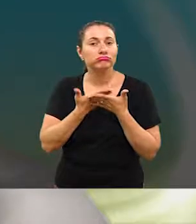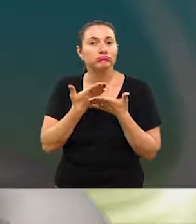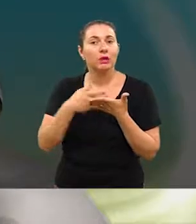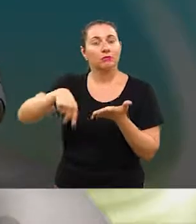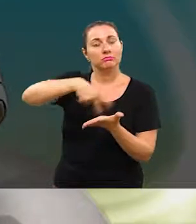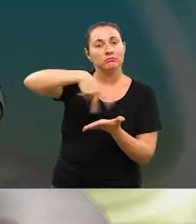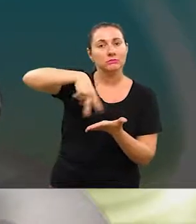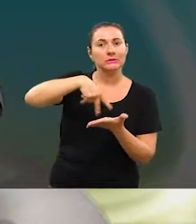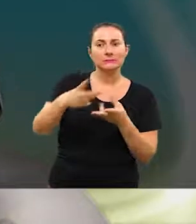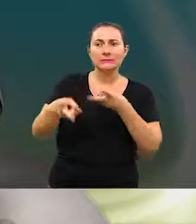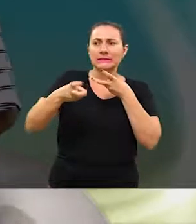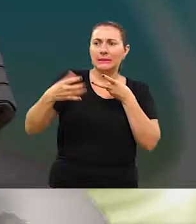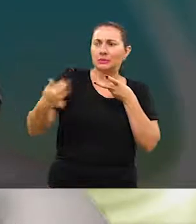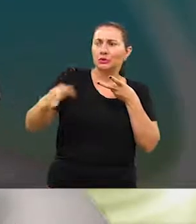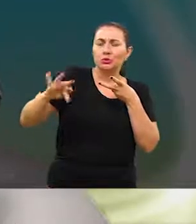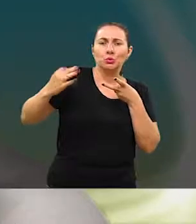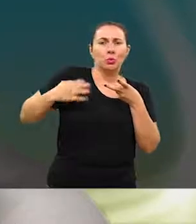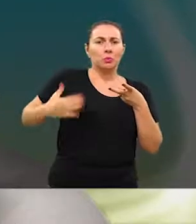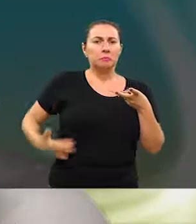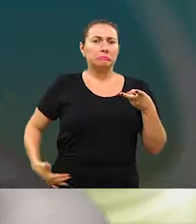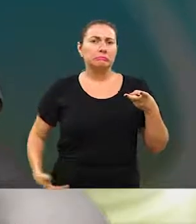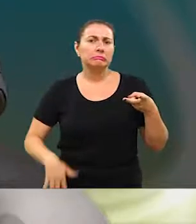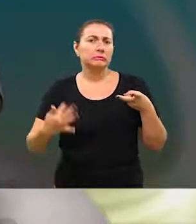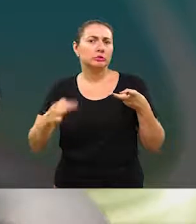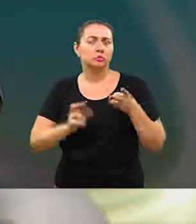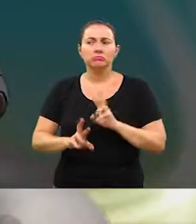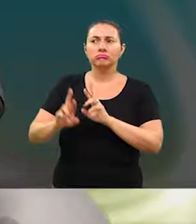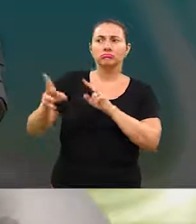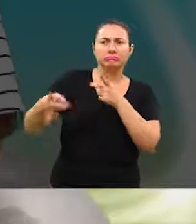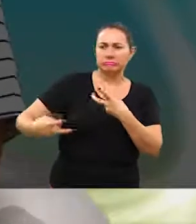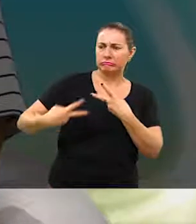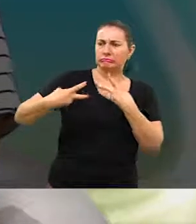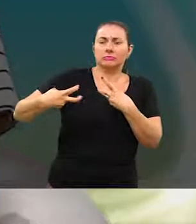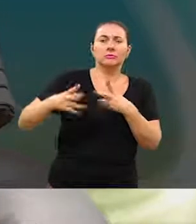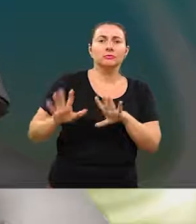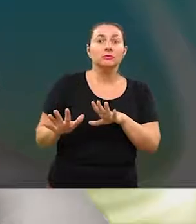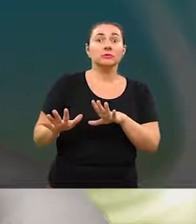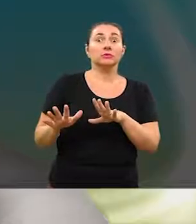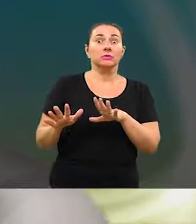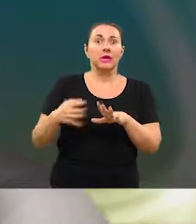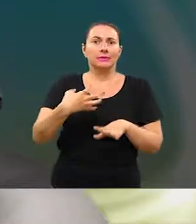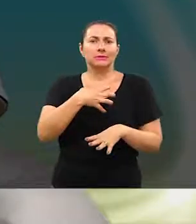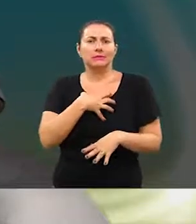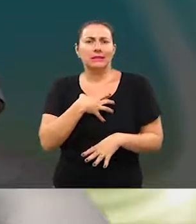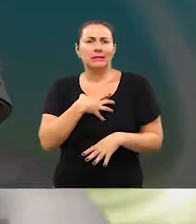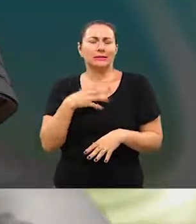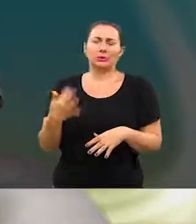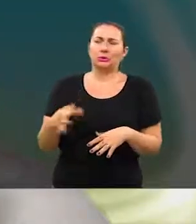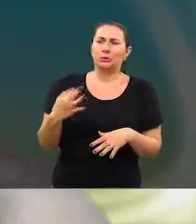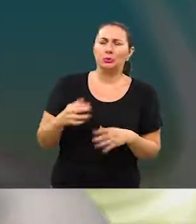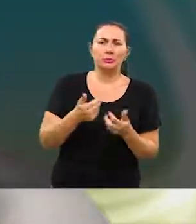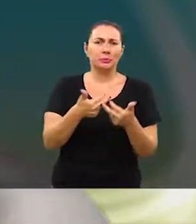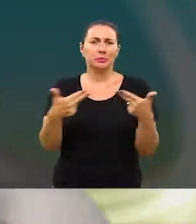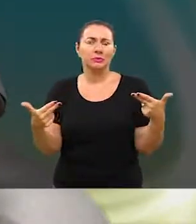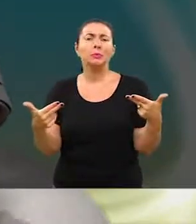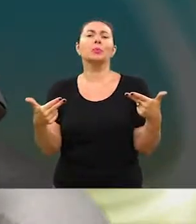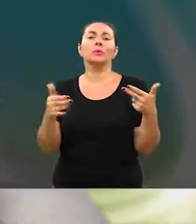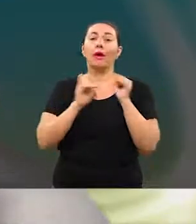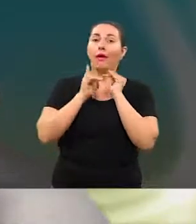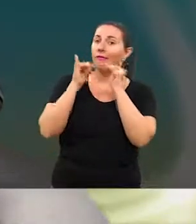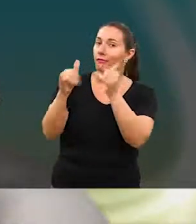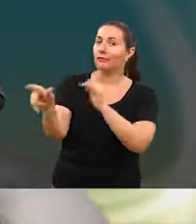nota alguma dor diferente, né? Então, se ao decorrer das aulas a pessoa se sentir desconfortável com